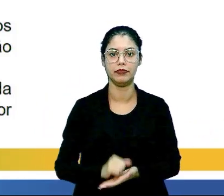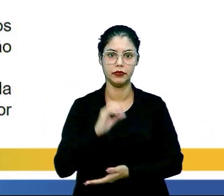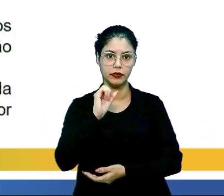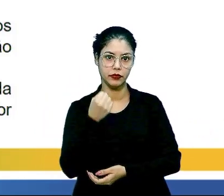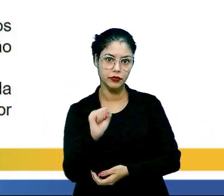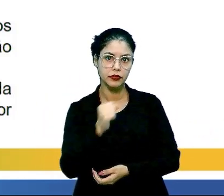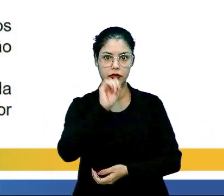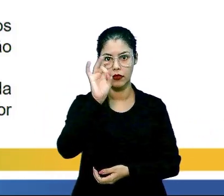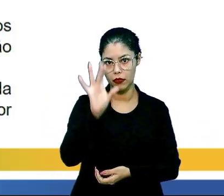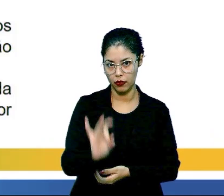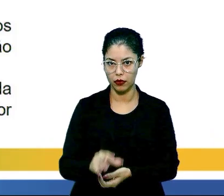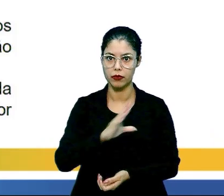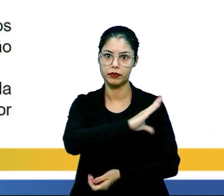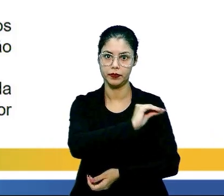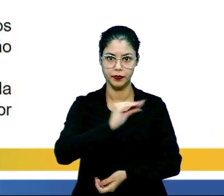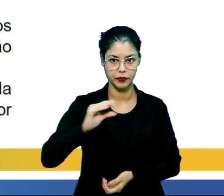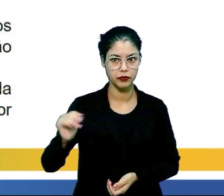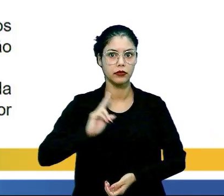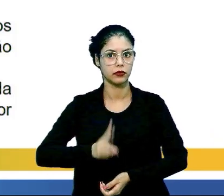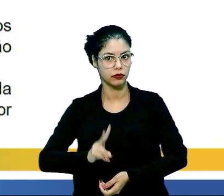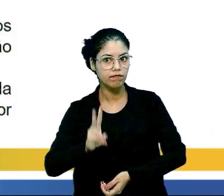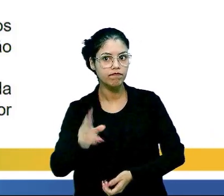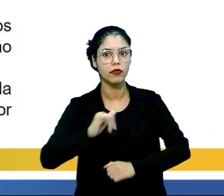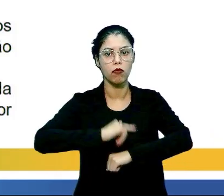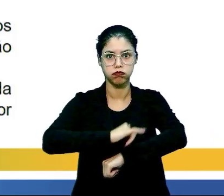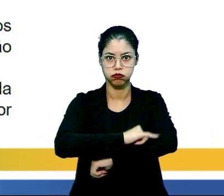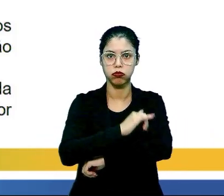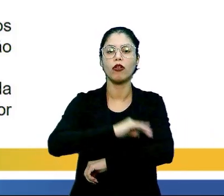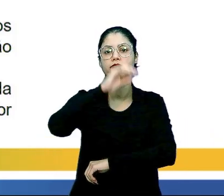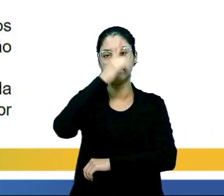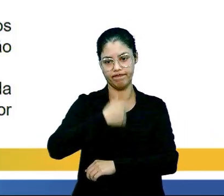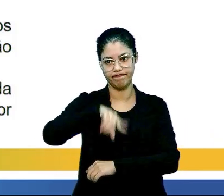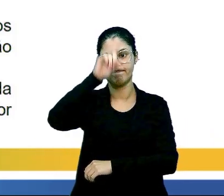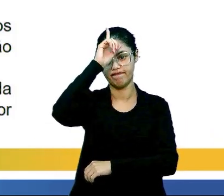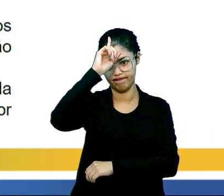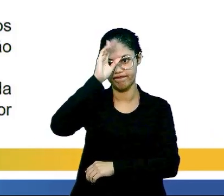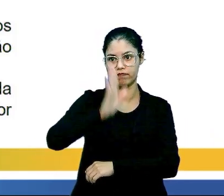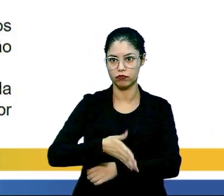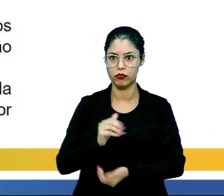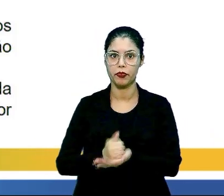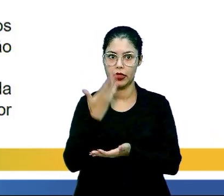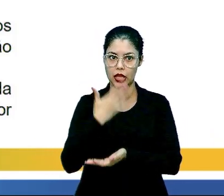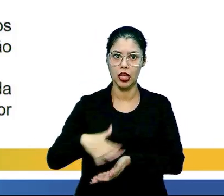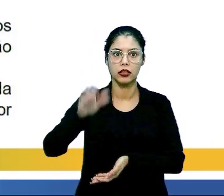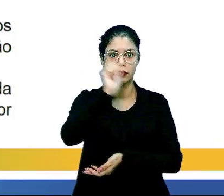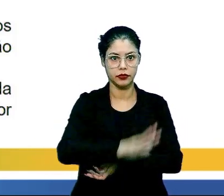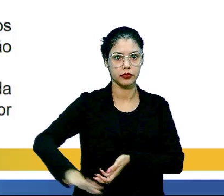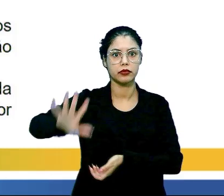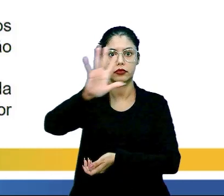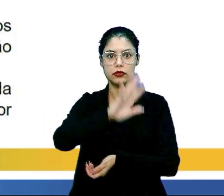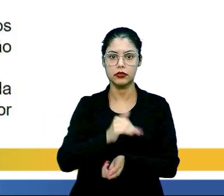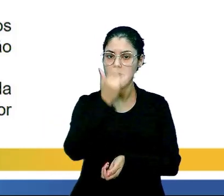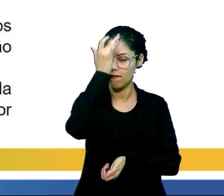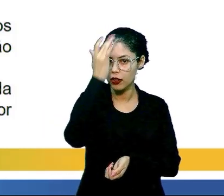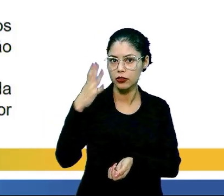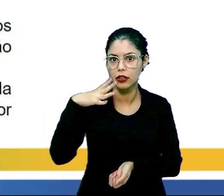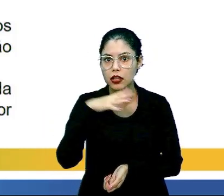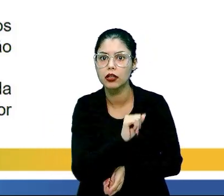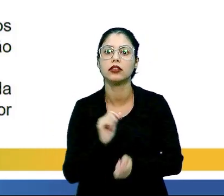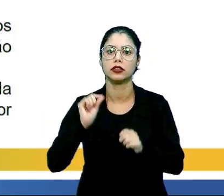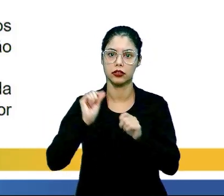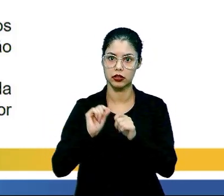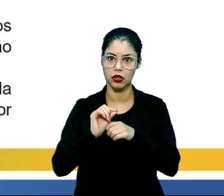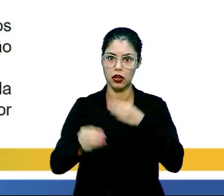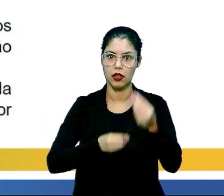8 em cada 10 adolescentes continuam obesos na sua fase adulta. As crianças, em geral, ganham peso com facilidade devido